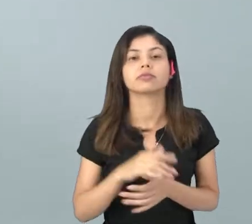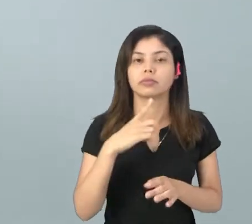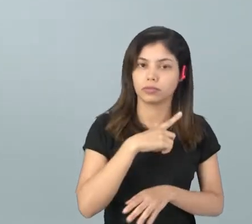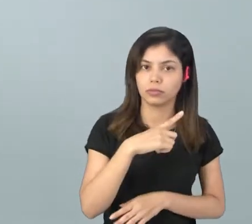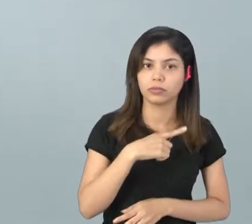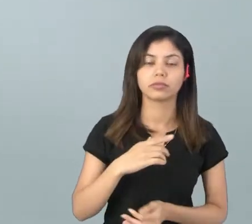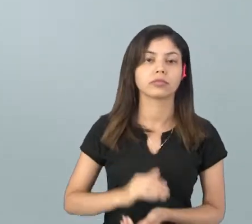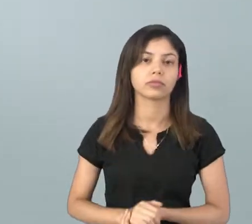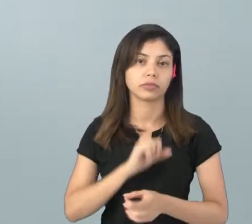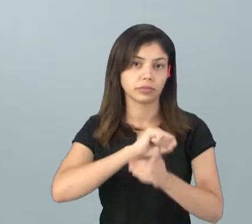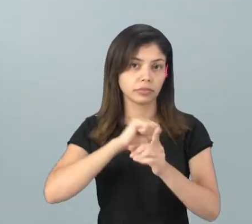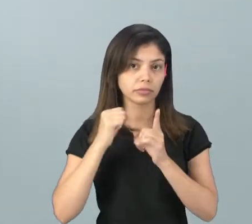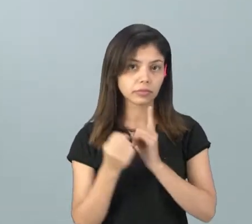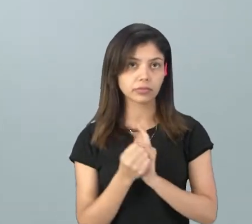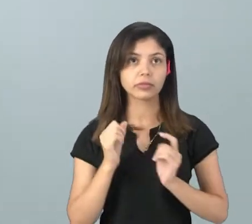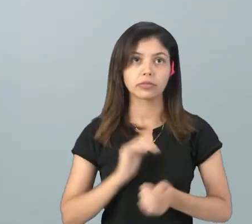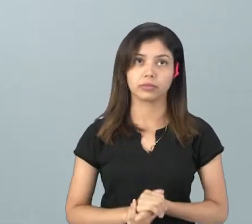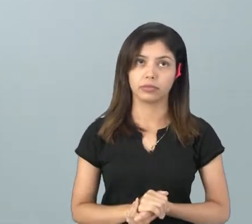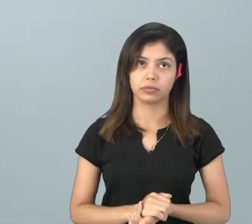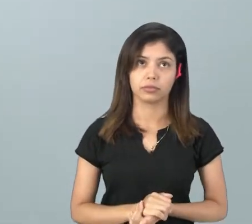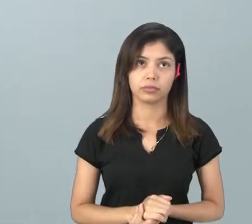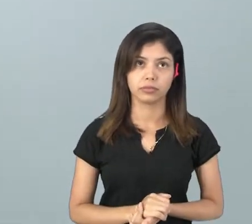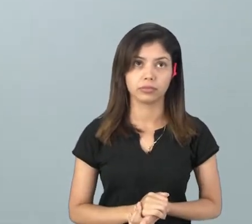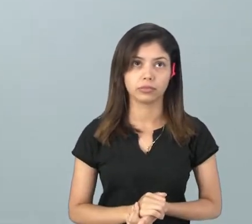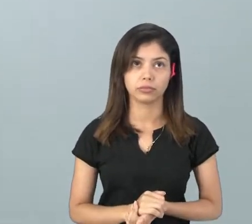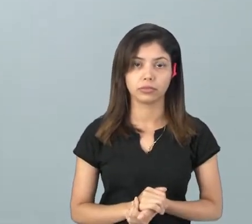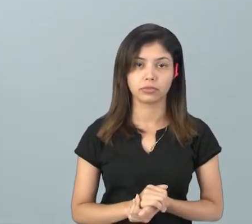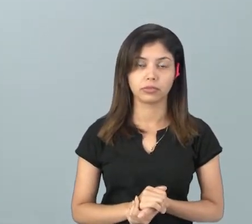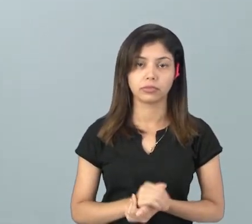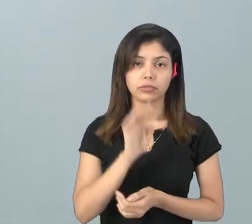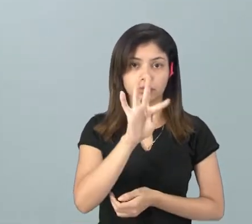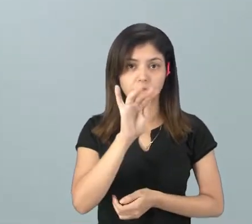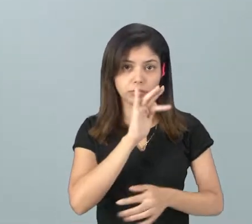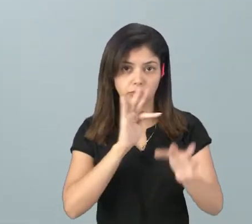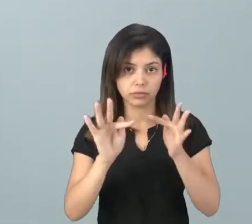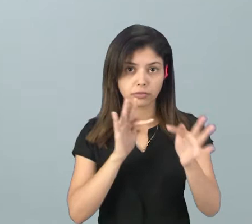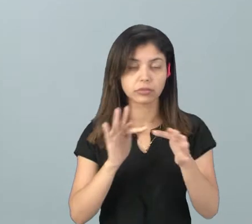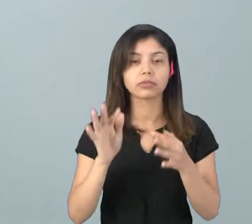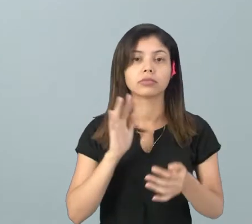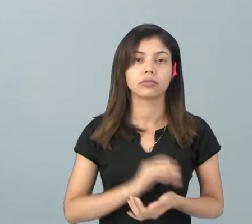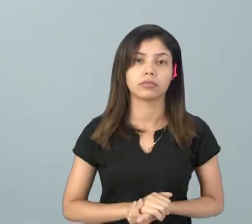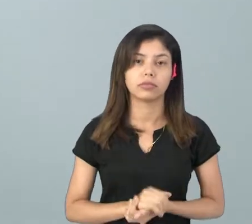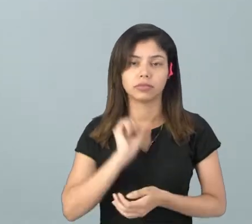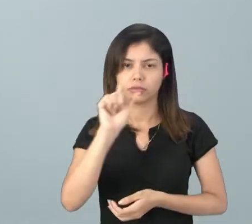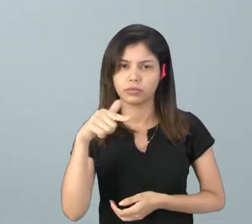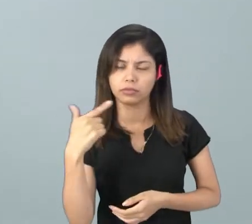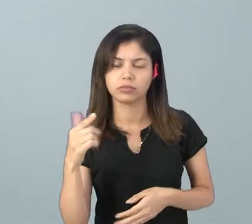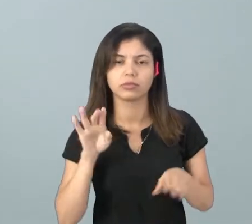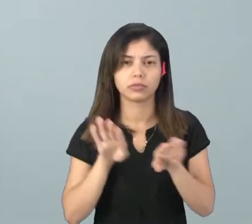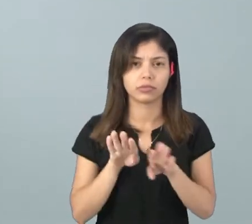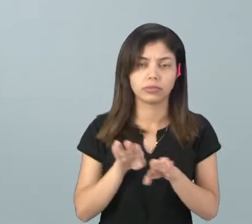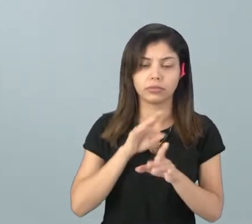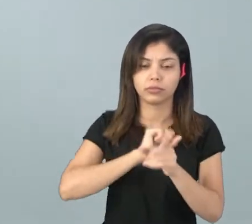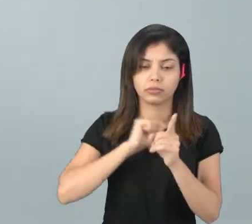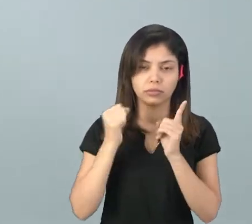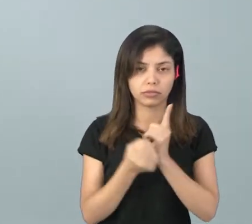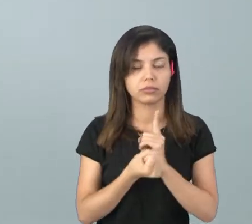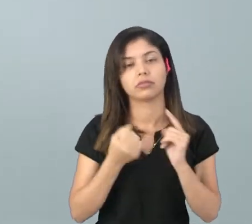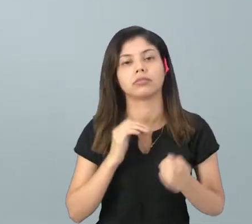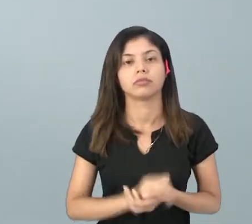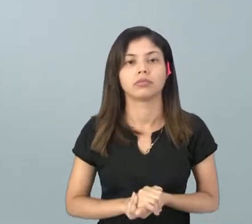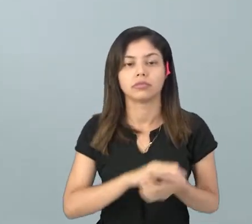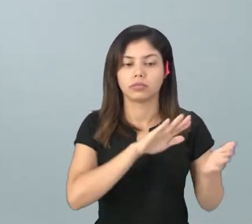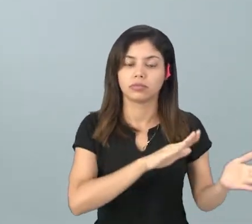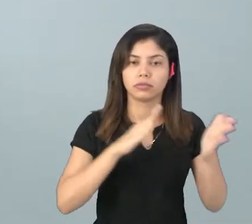na sociedade, né? Tanto os fenômenos físicos, astrofísicos e os fenômenos sociais, né? E